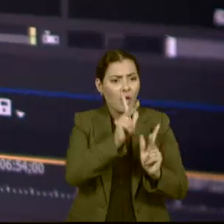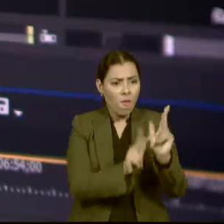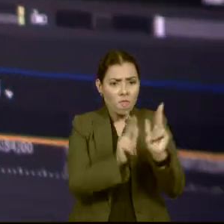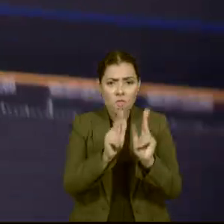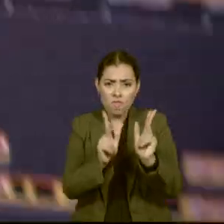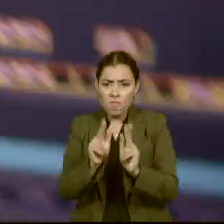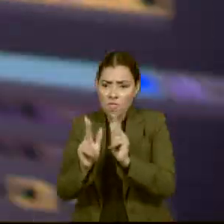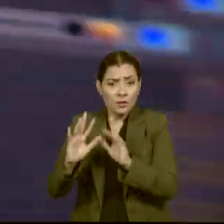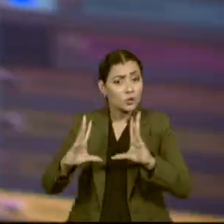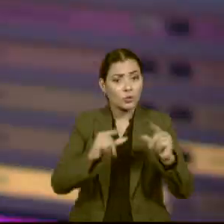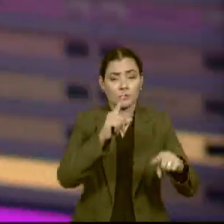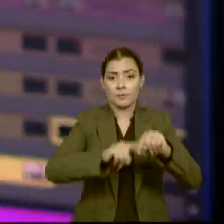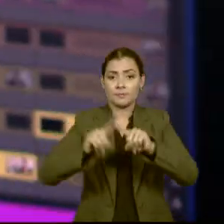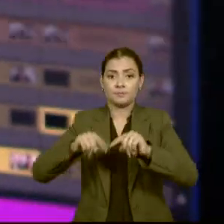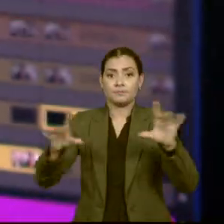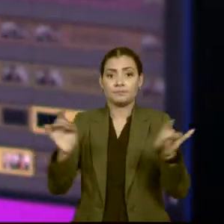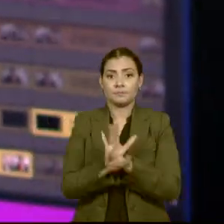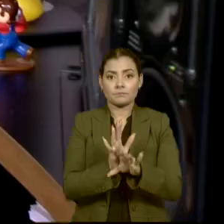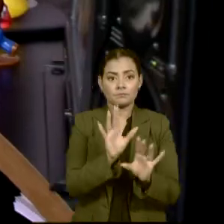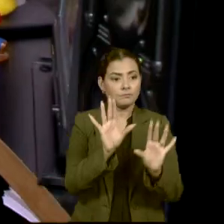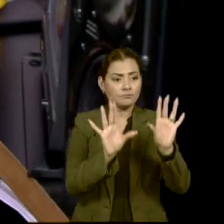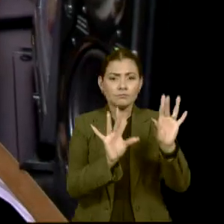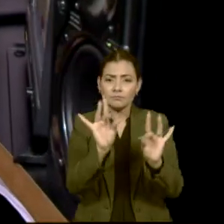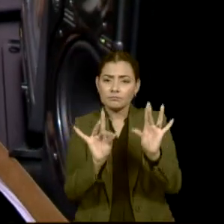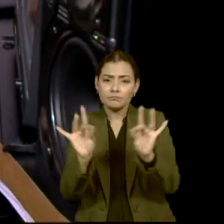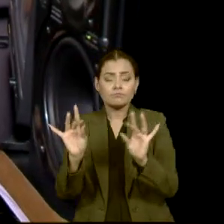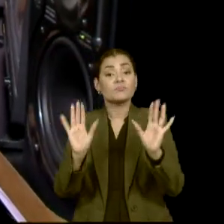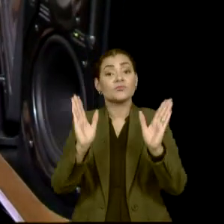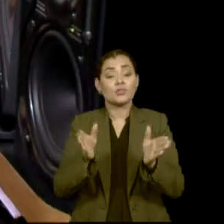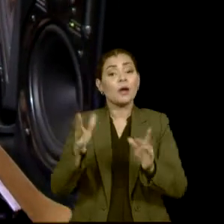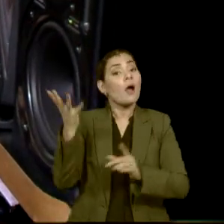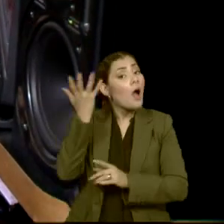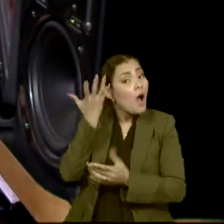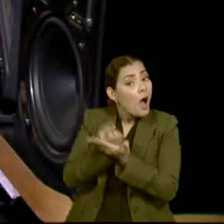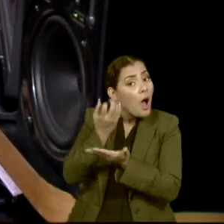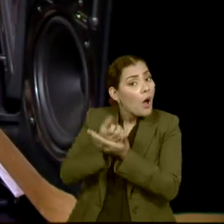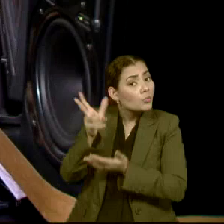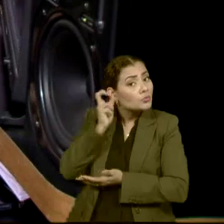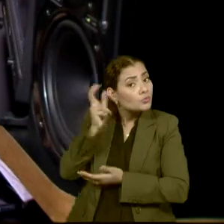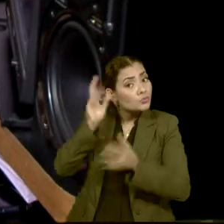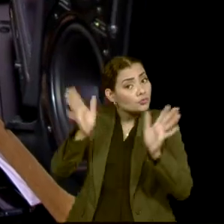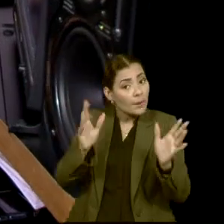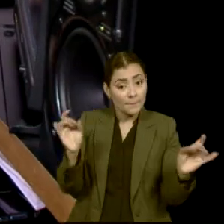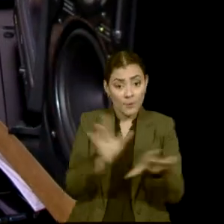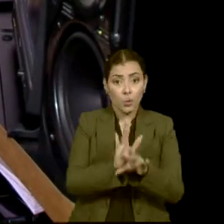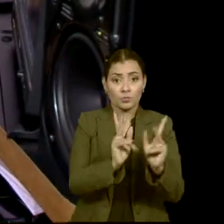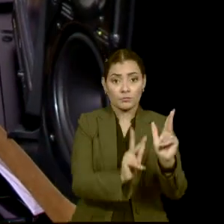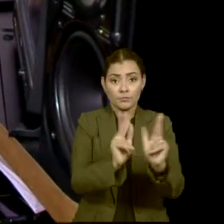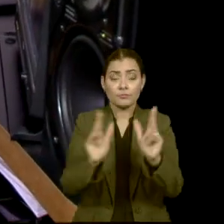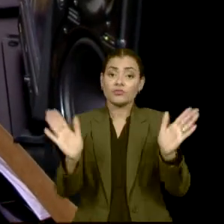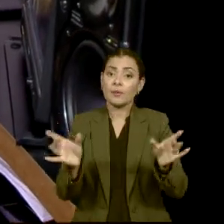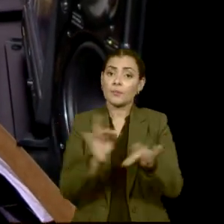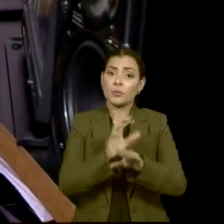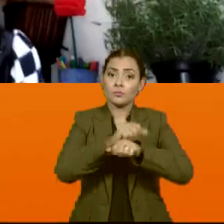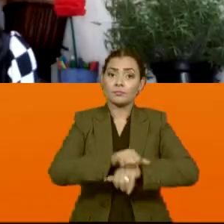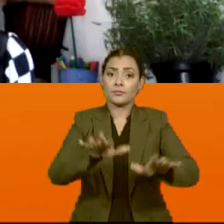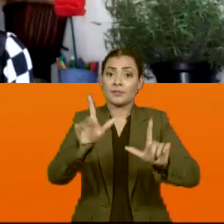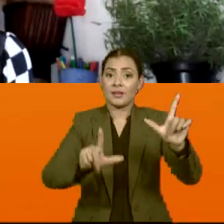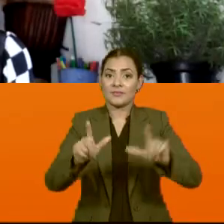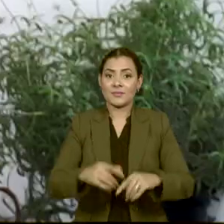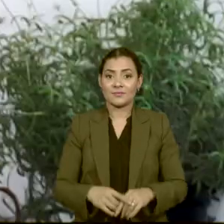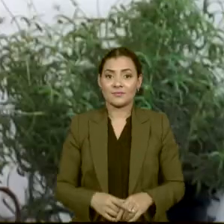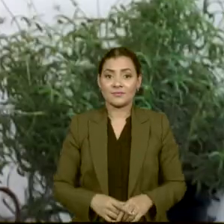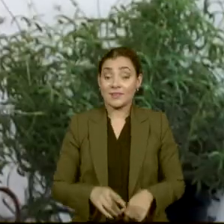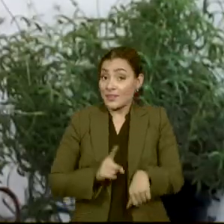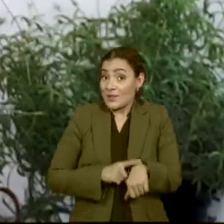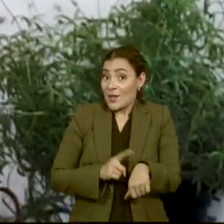Editamos todo o material e começa a finalização. Aí, já está com o áudio finalizado, tudo, e o programa está pronto para ir para o ar. Está na